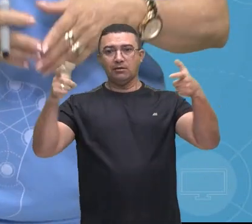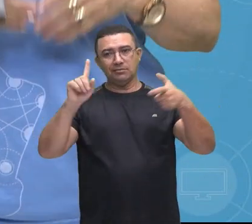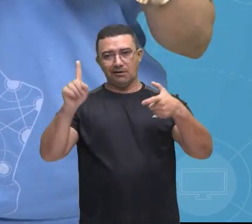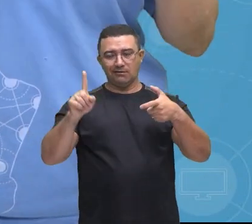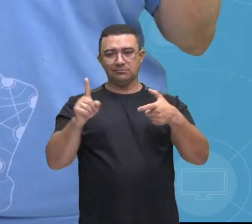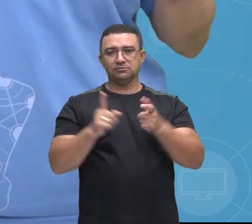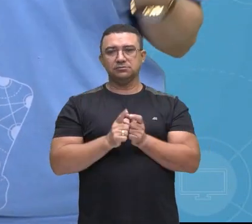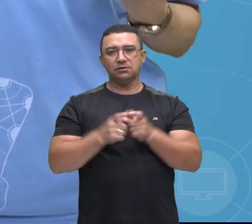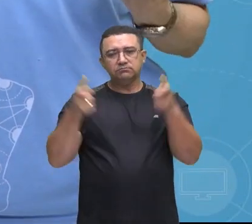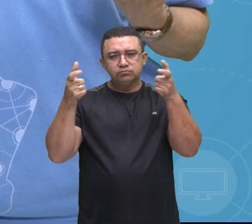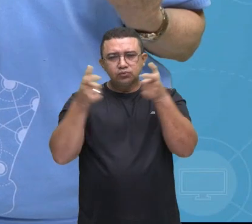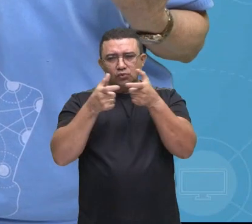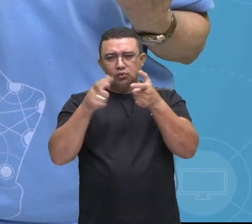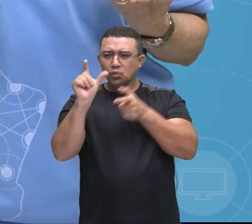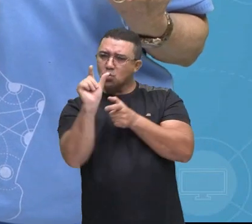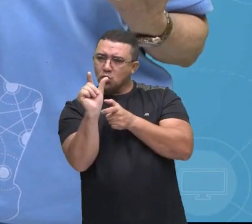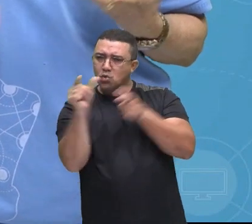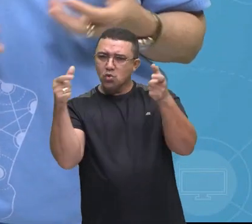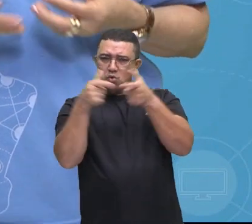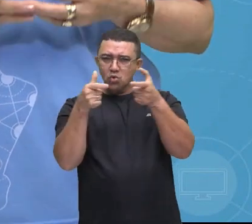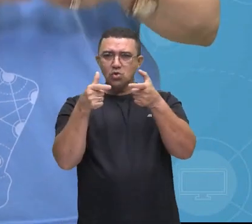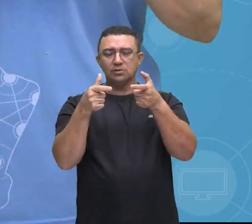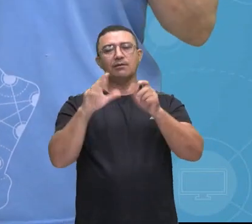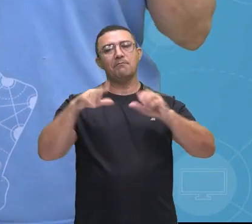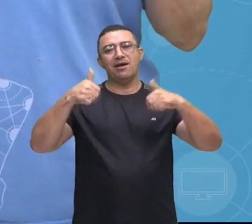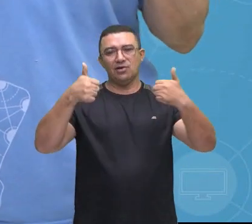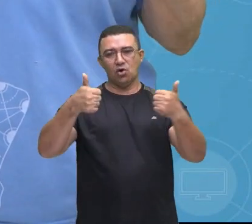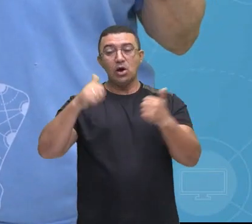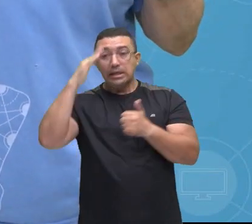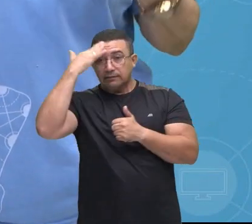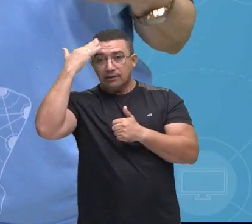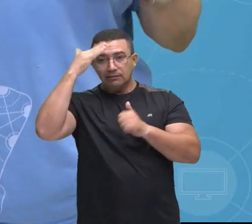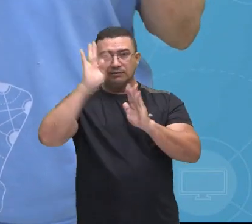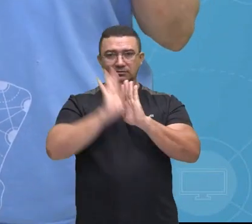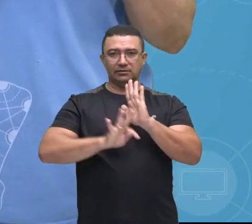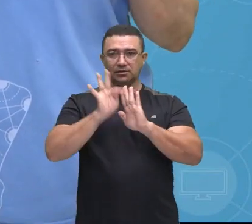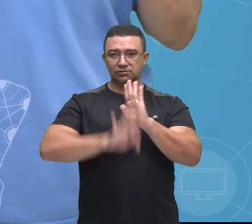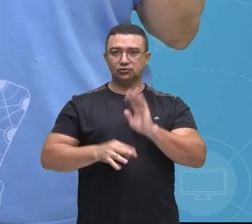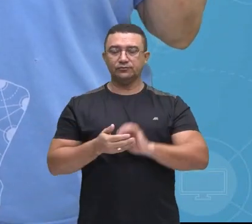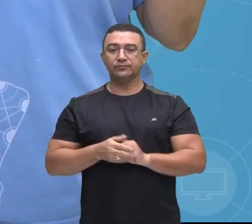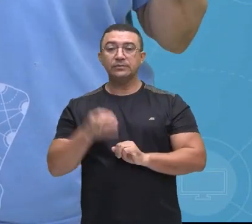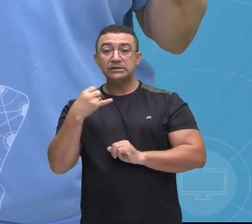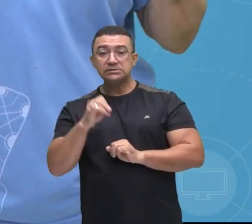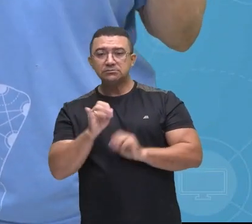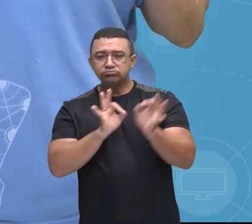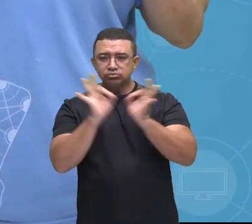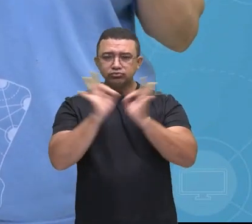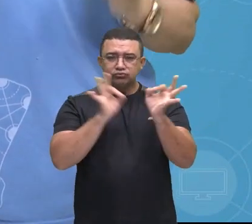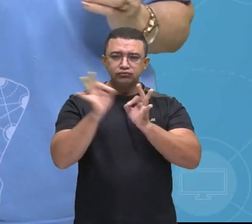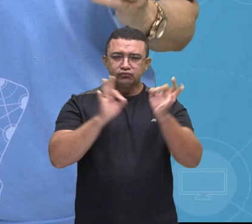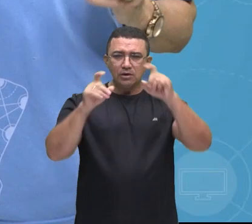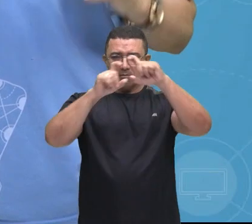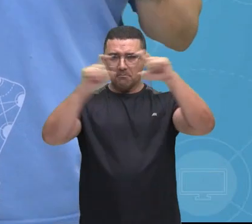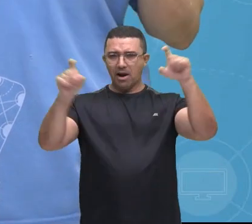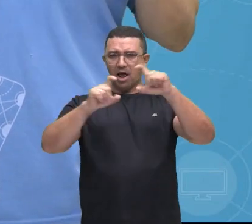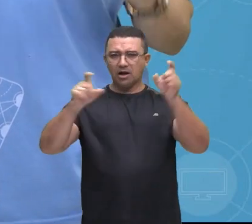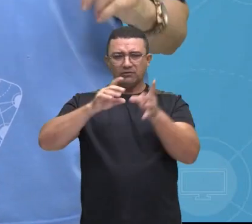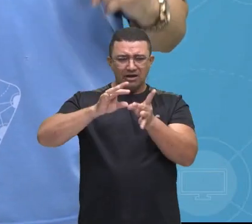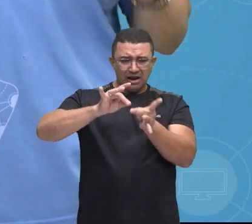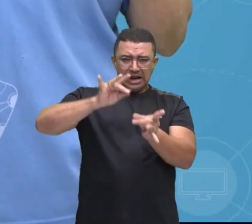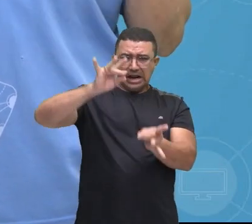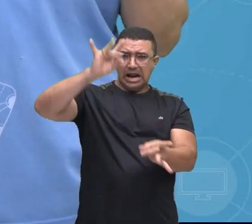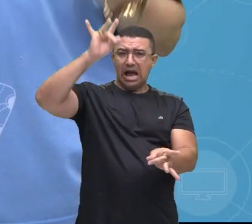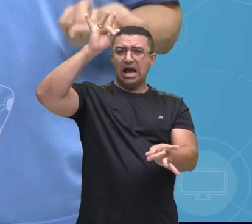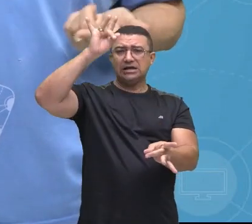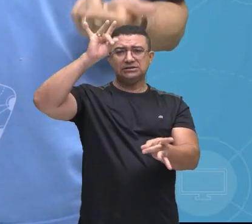compreensão. Quando nós construímos um texto e organizamos esse texto em parágrafos longos, tenha certeza de que